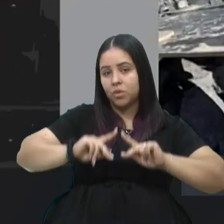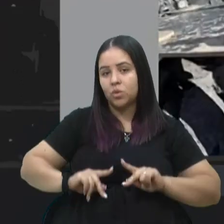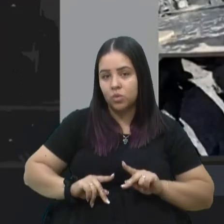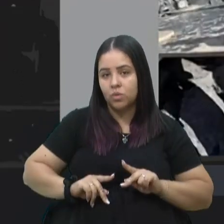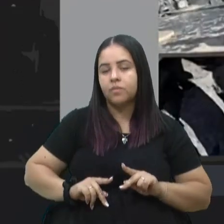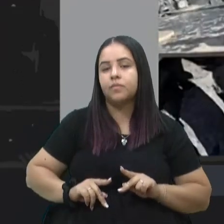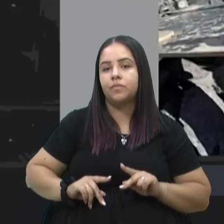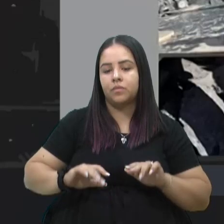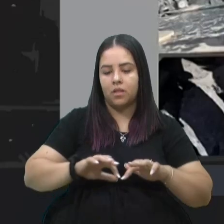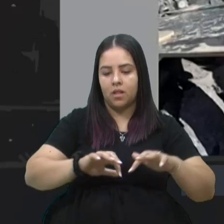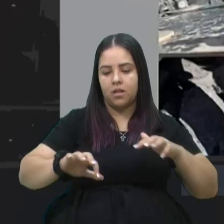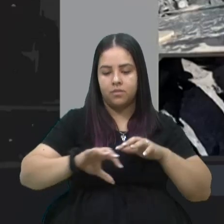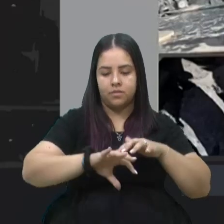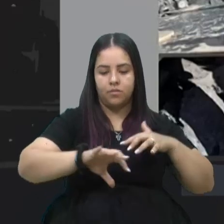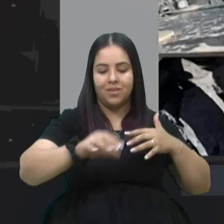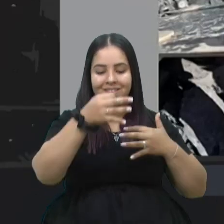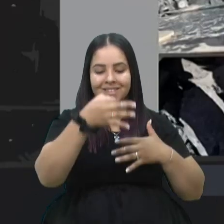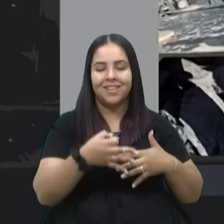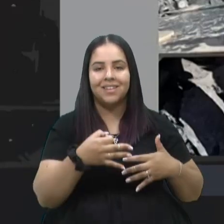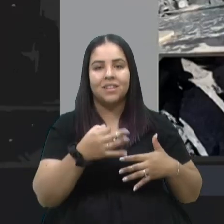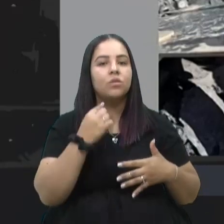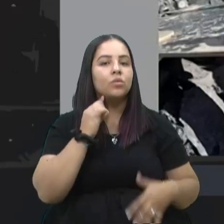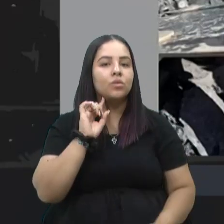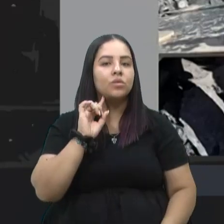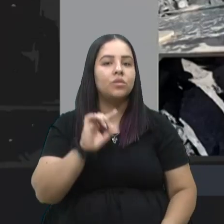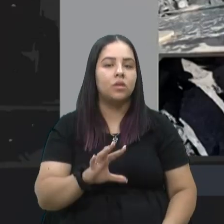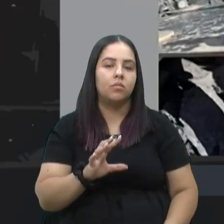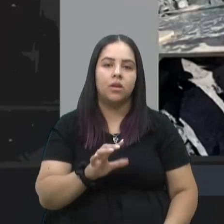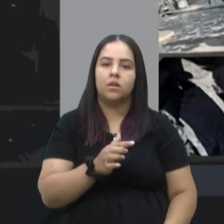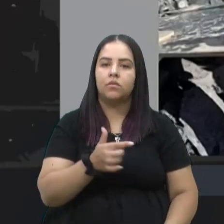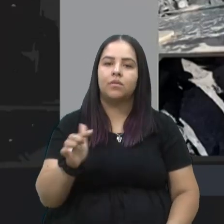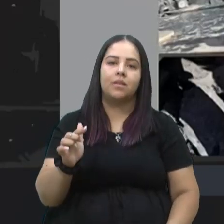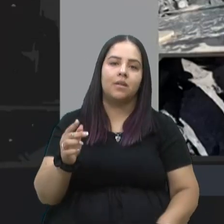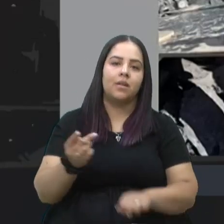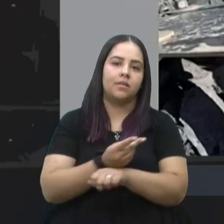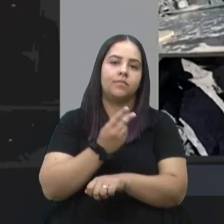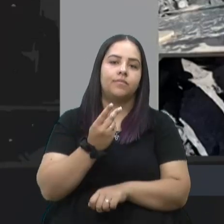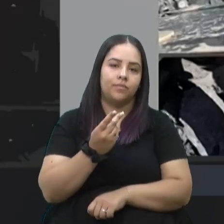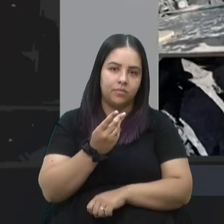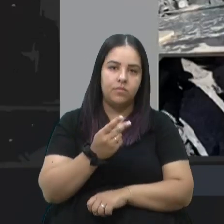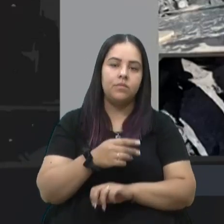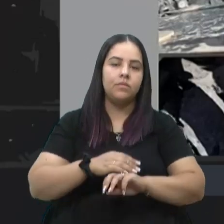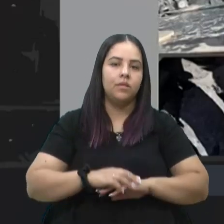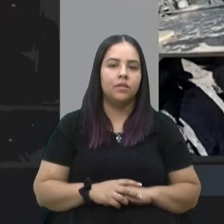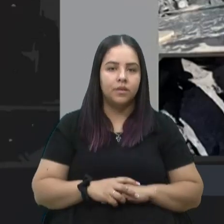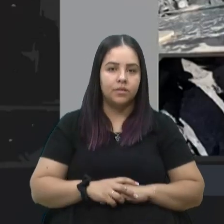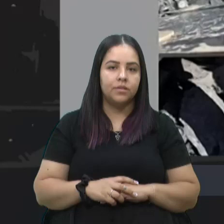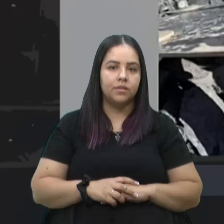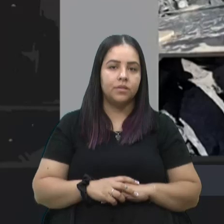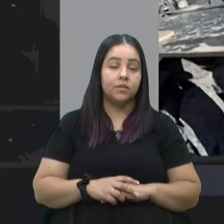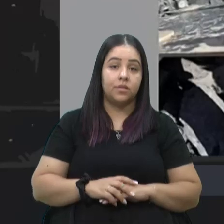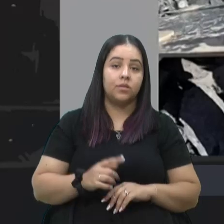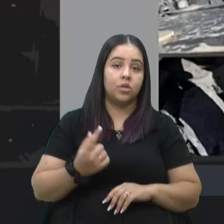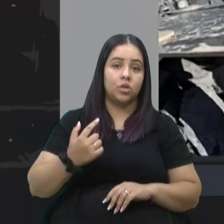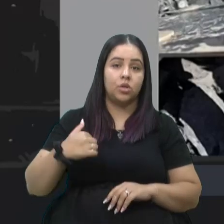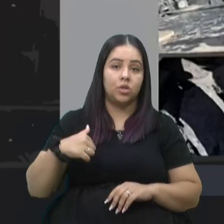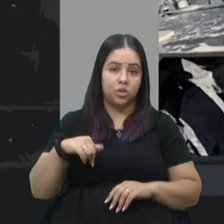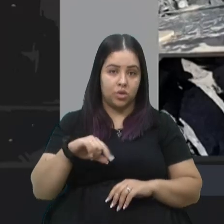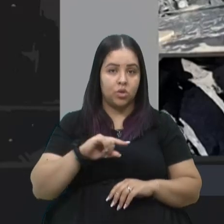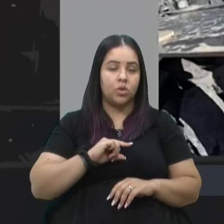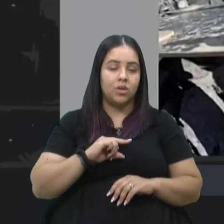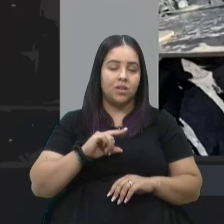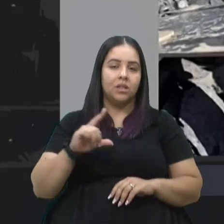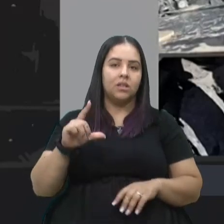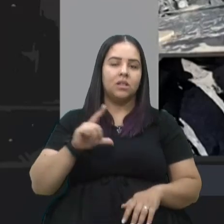na separação correta do lixo, para que não haja descartes irregulares. Nós tínhamos, o